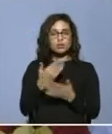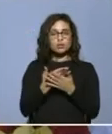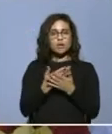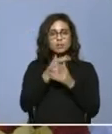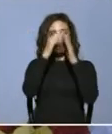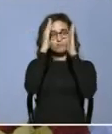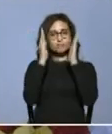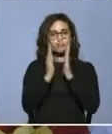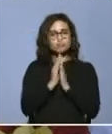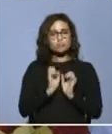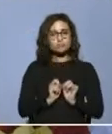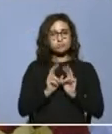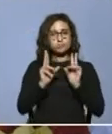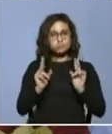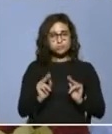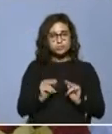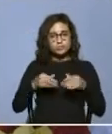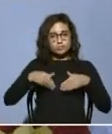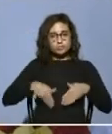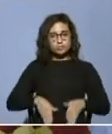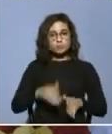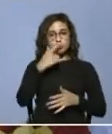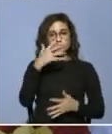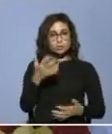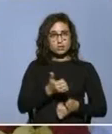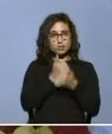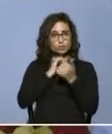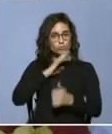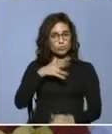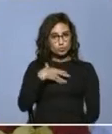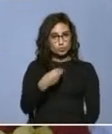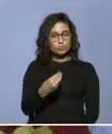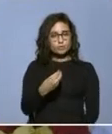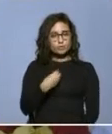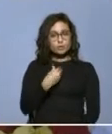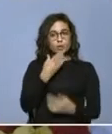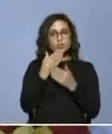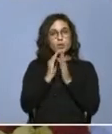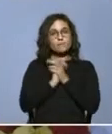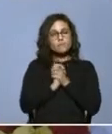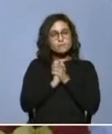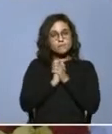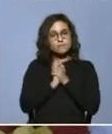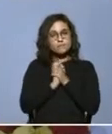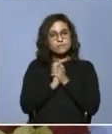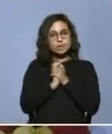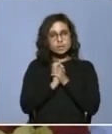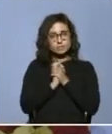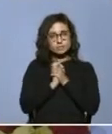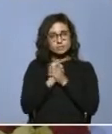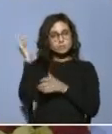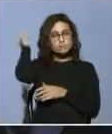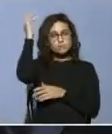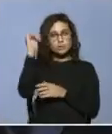Maria deu à luz o Salvador do mundo, humildemente vos suplicamos, Senhor, santificai